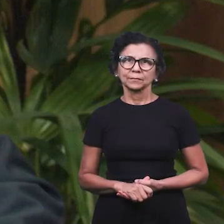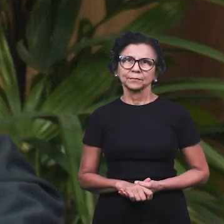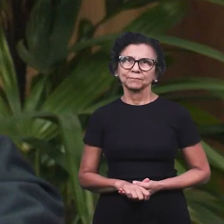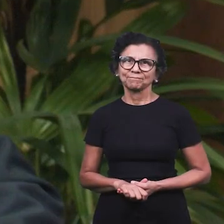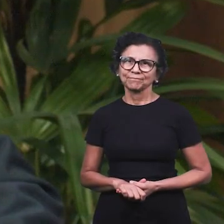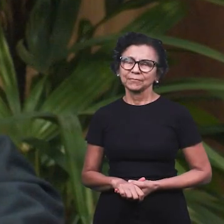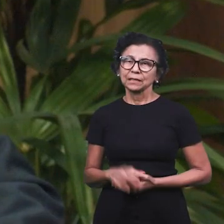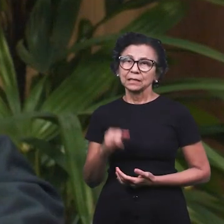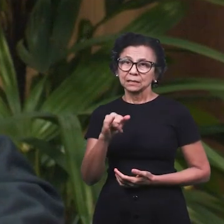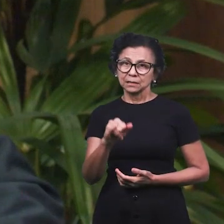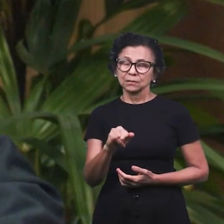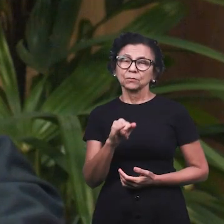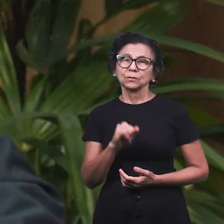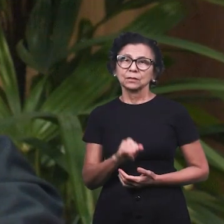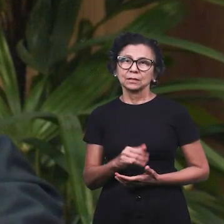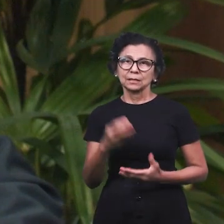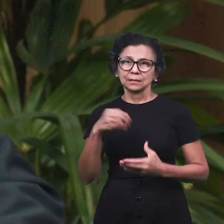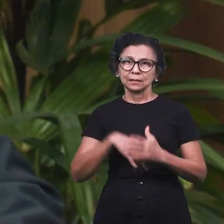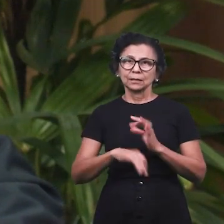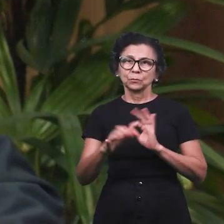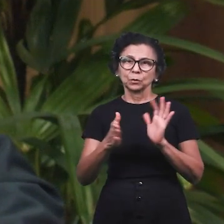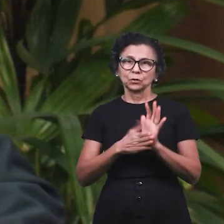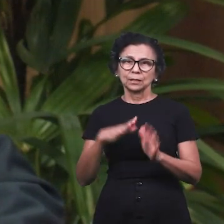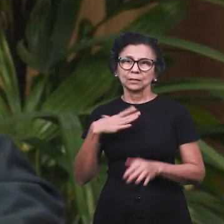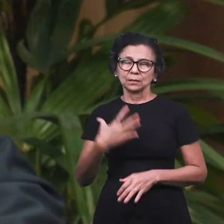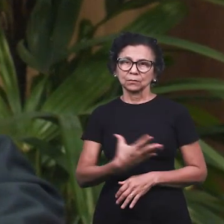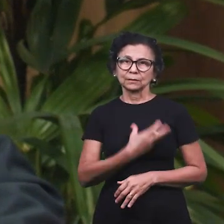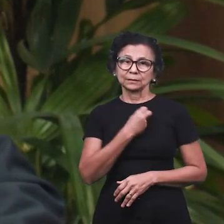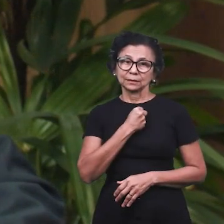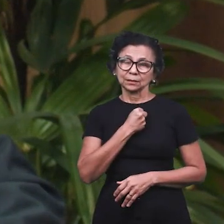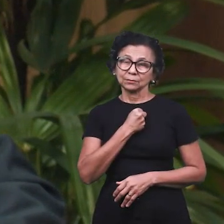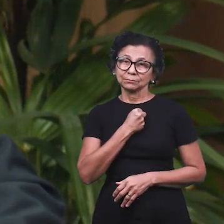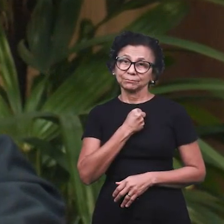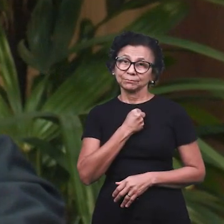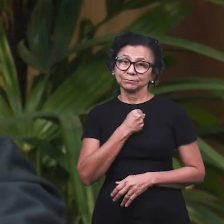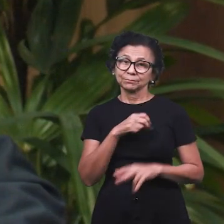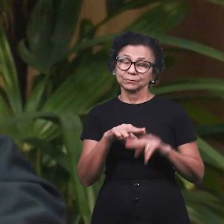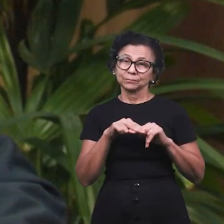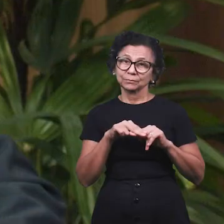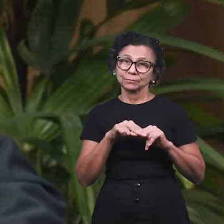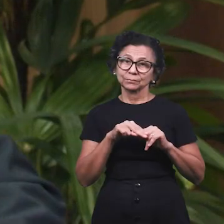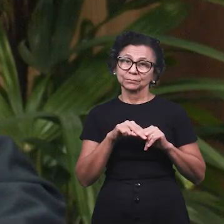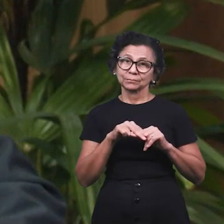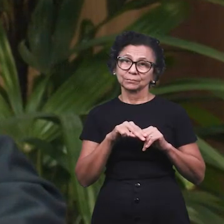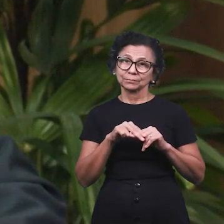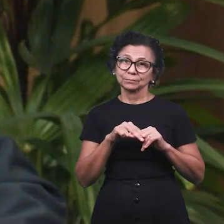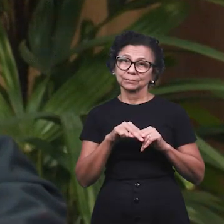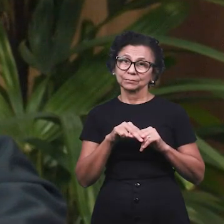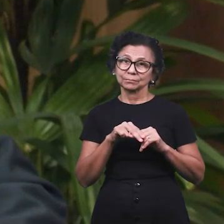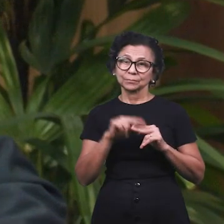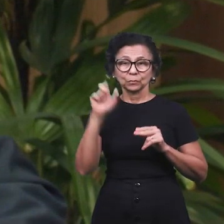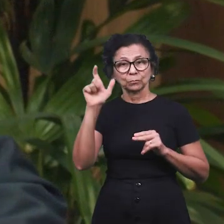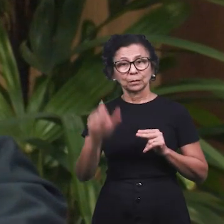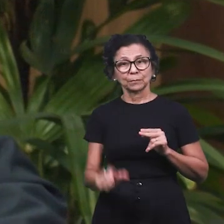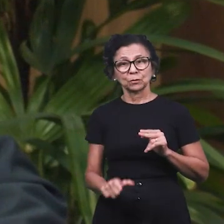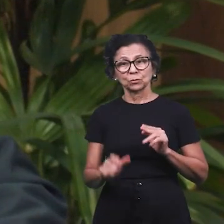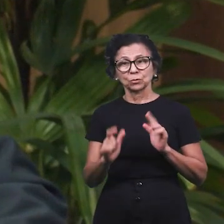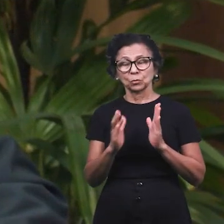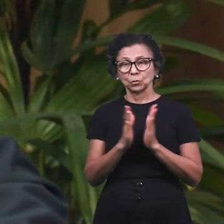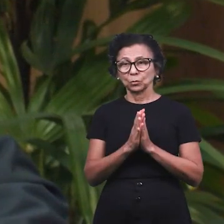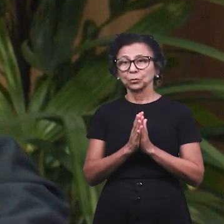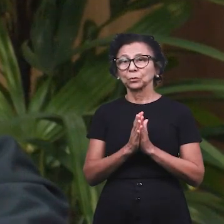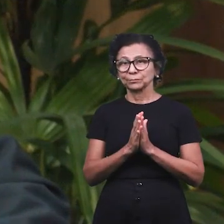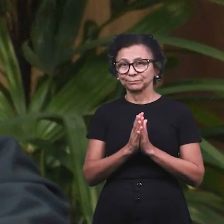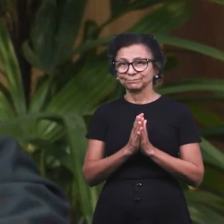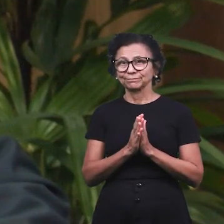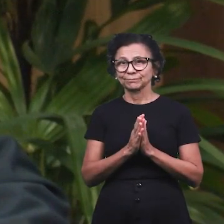porque alguém orou. E normalmente é uma característica dos idosos de orar pela